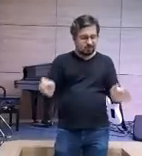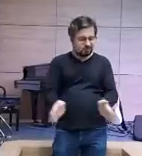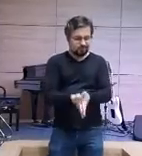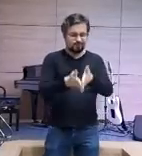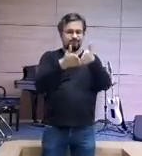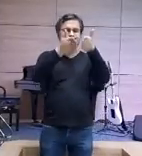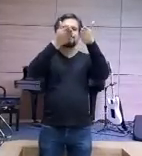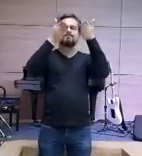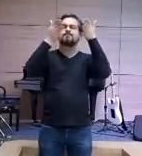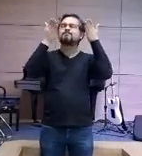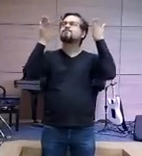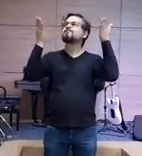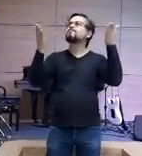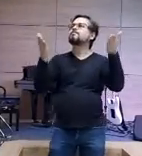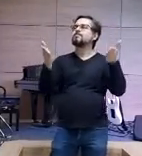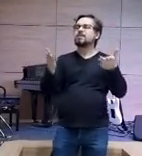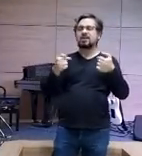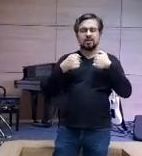milagre